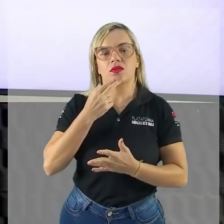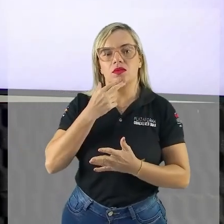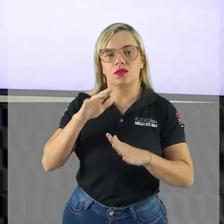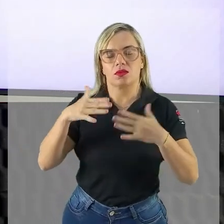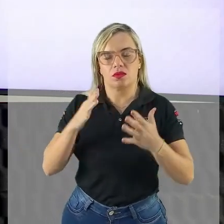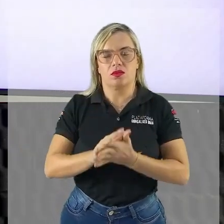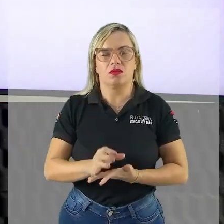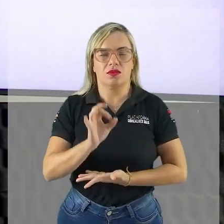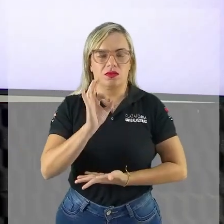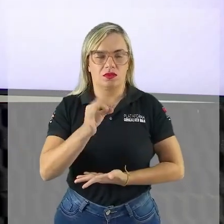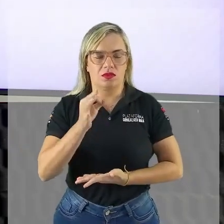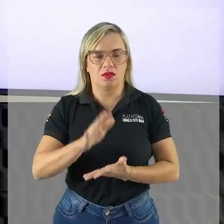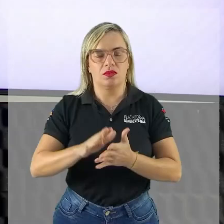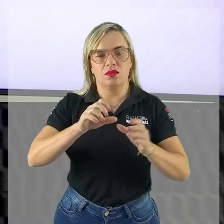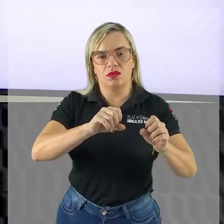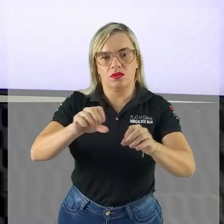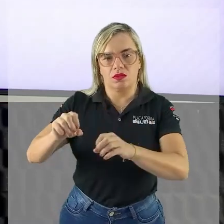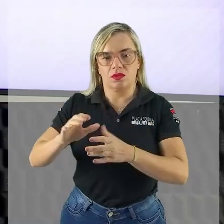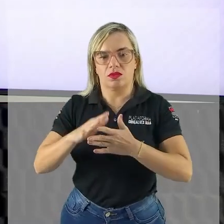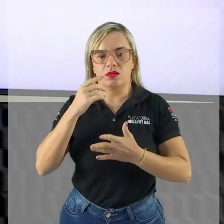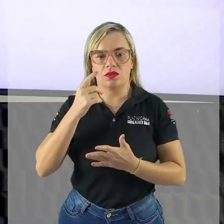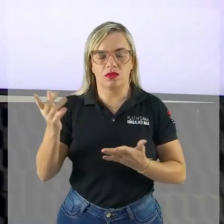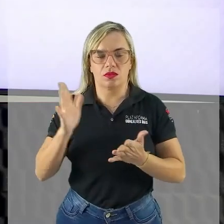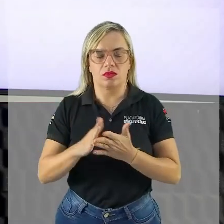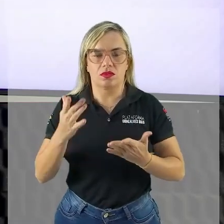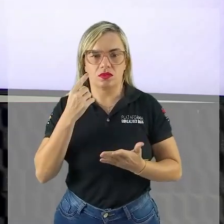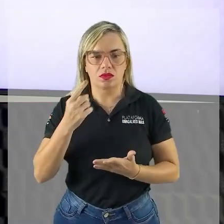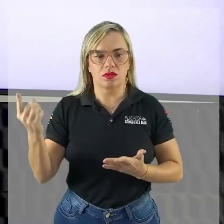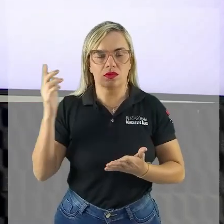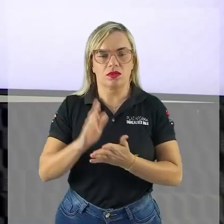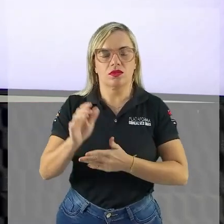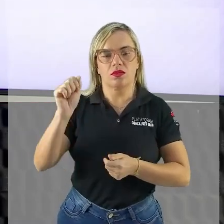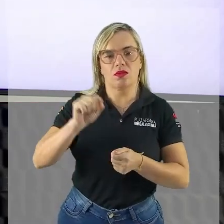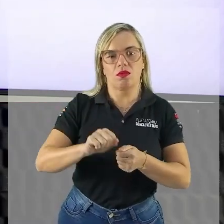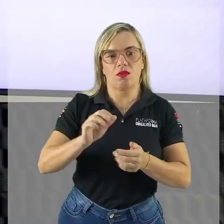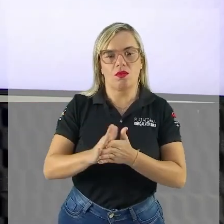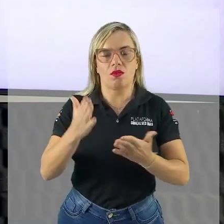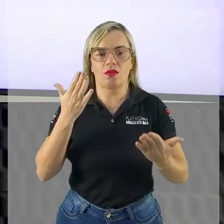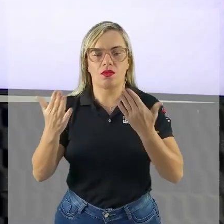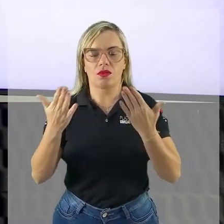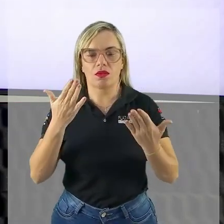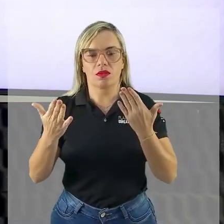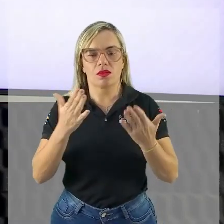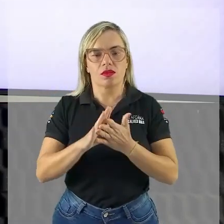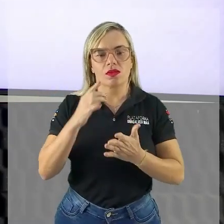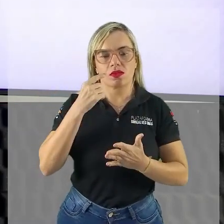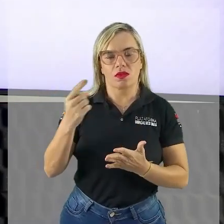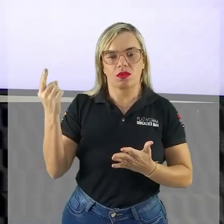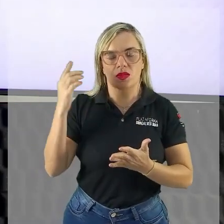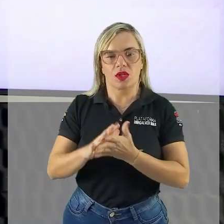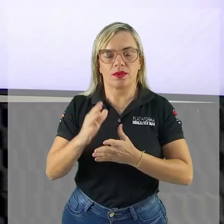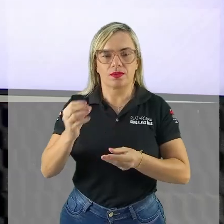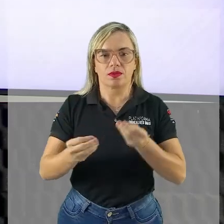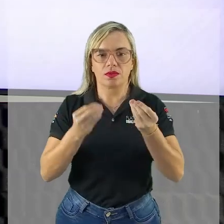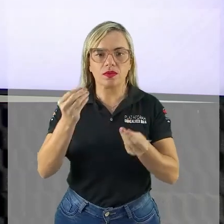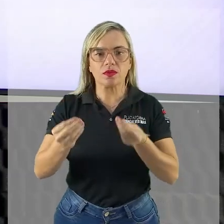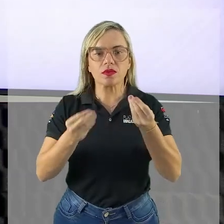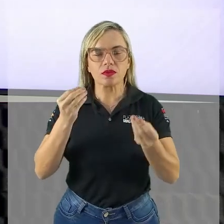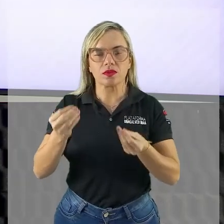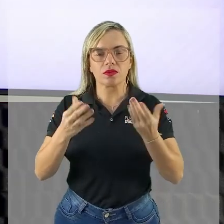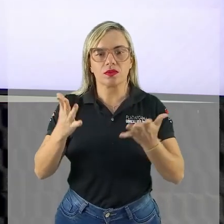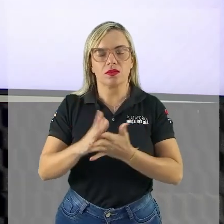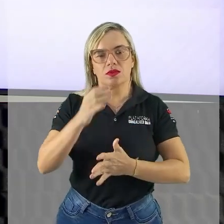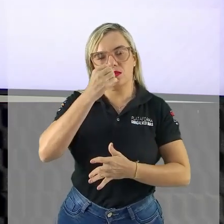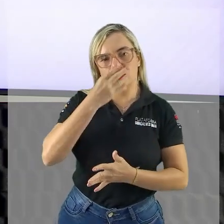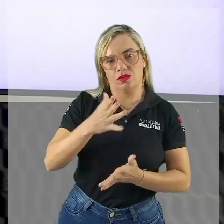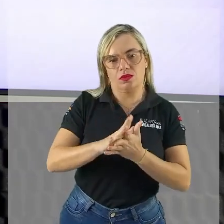sendo muito bem preparado, beleza? Então, olha só, aqui a gente vai fazer uma comparação. Assim como um